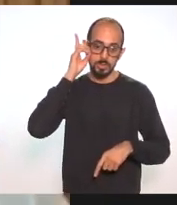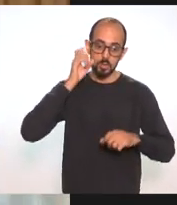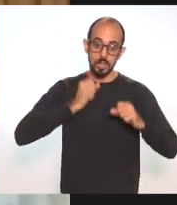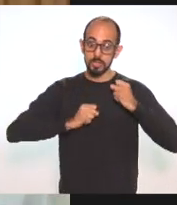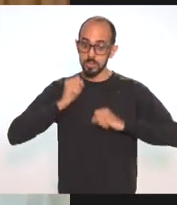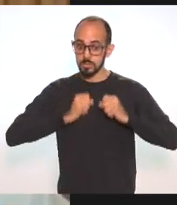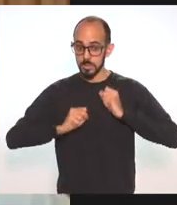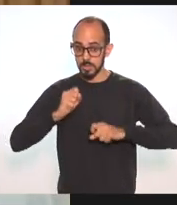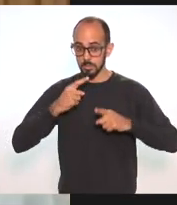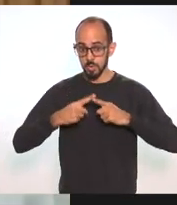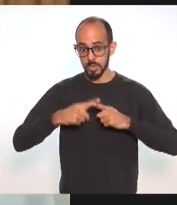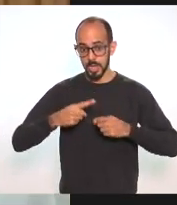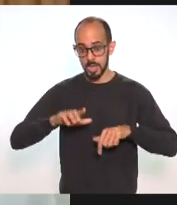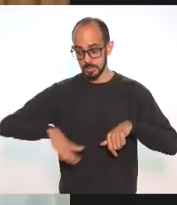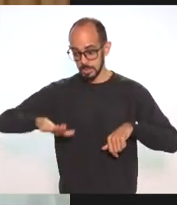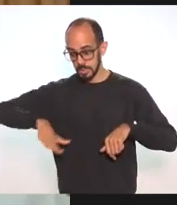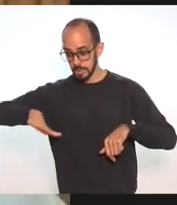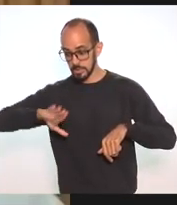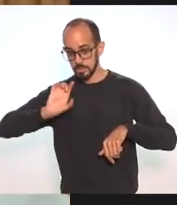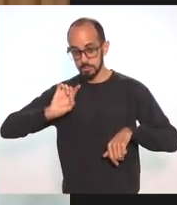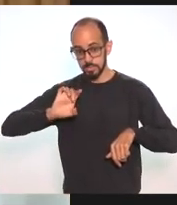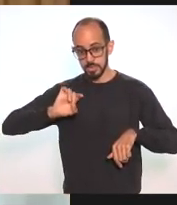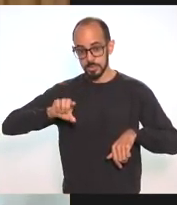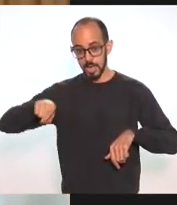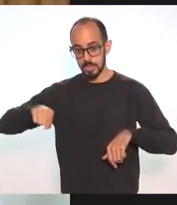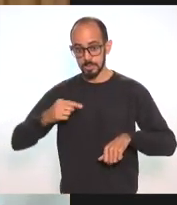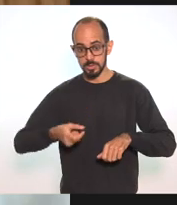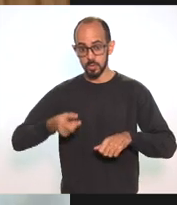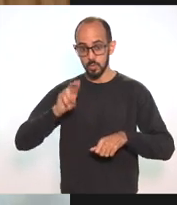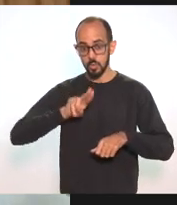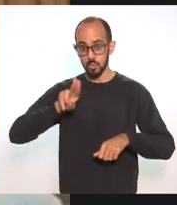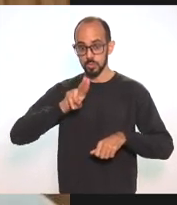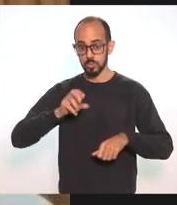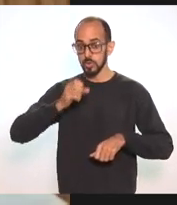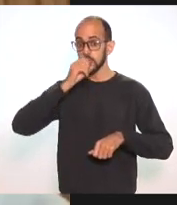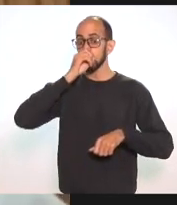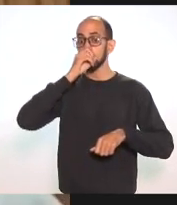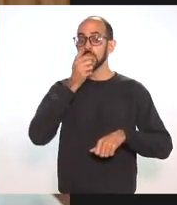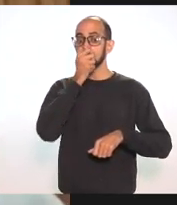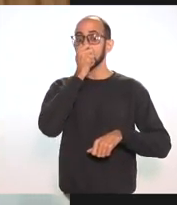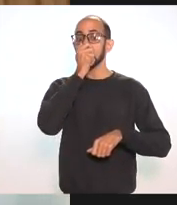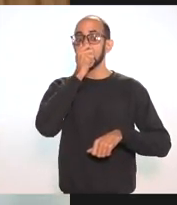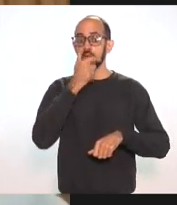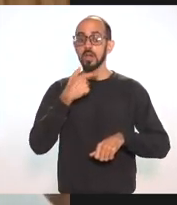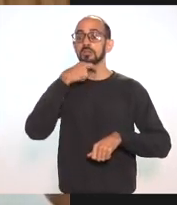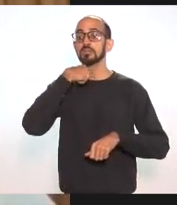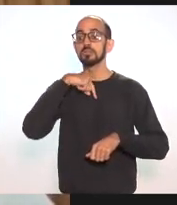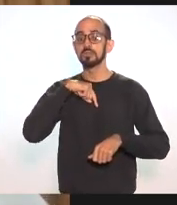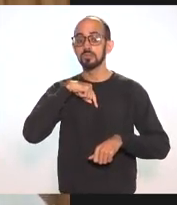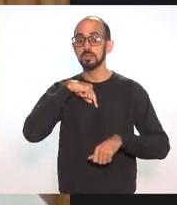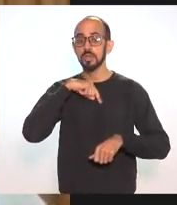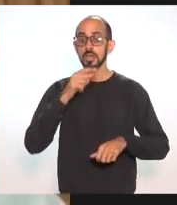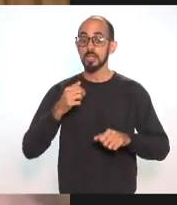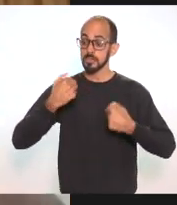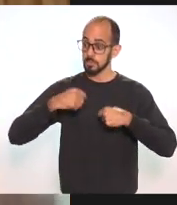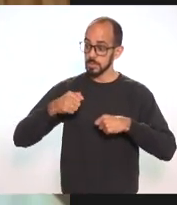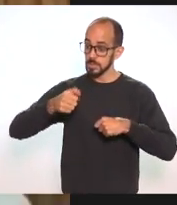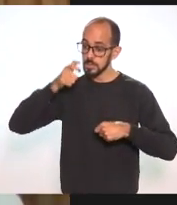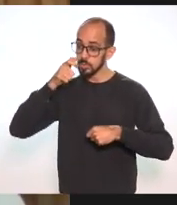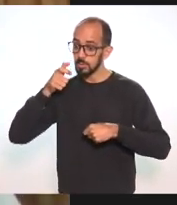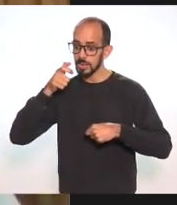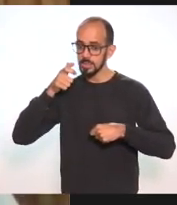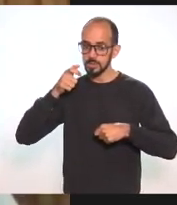crianças especiais com síndrome de Down estão sendo entubadas. Elas precisam também ter uma atenção prioritária. Eu sei que